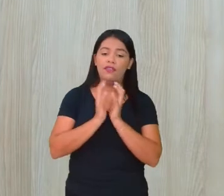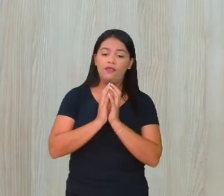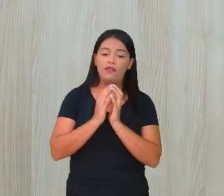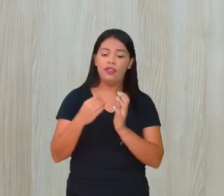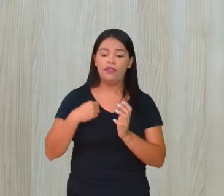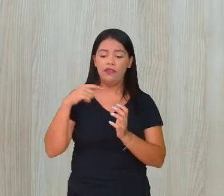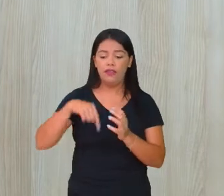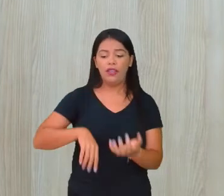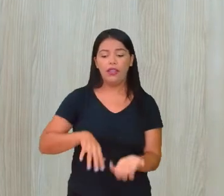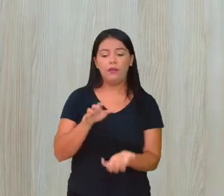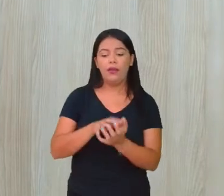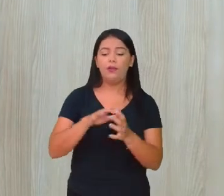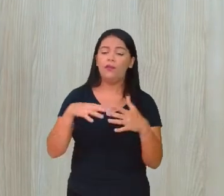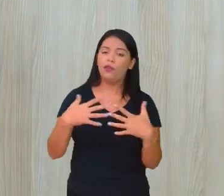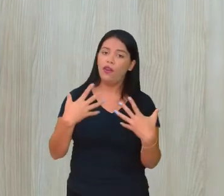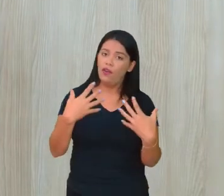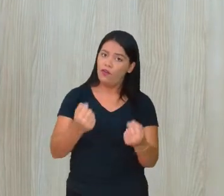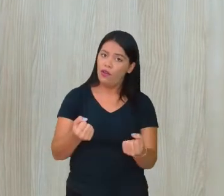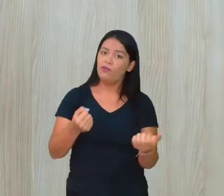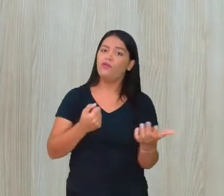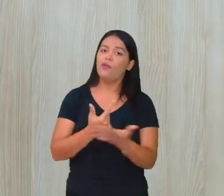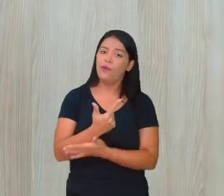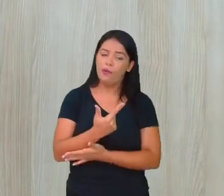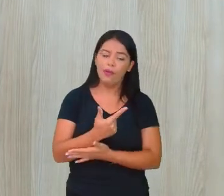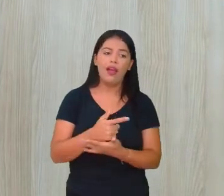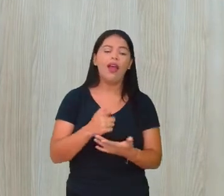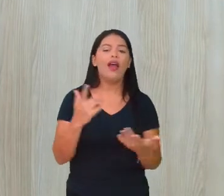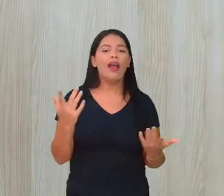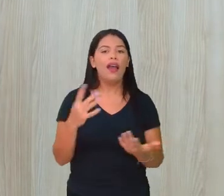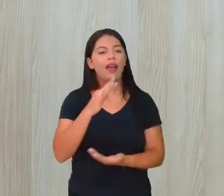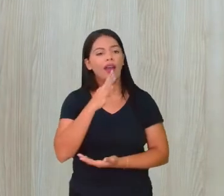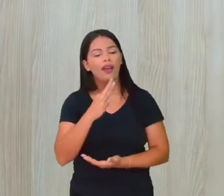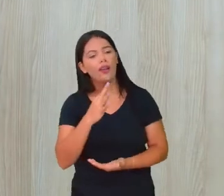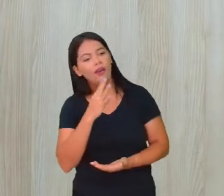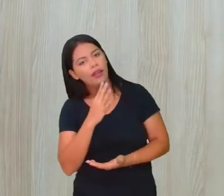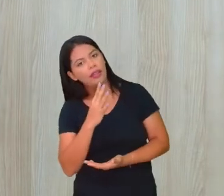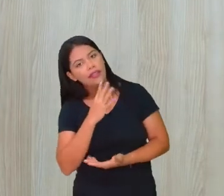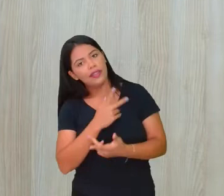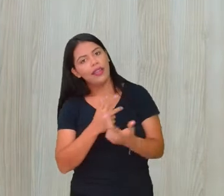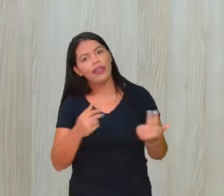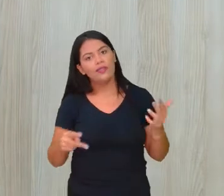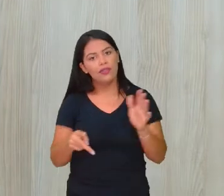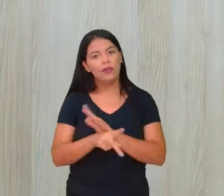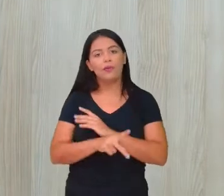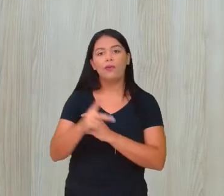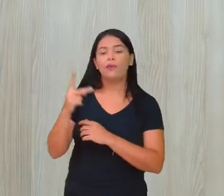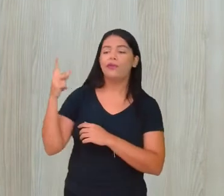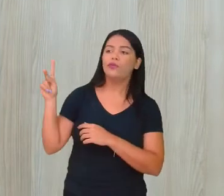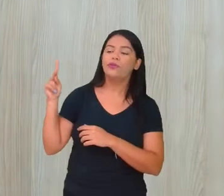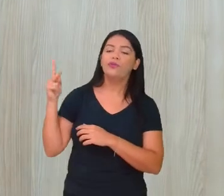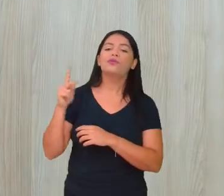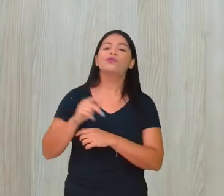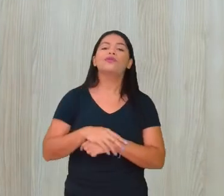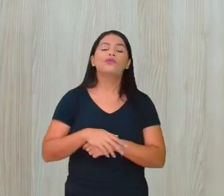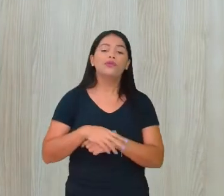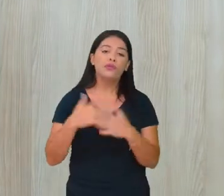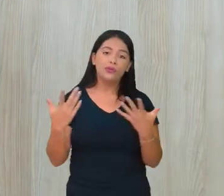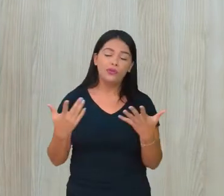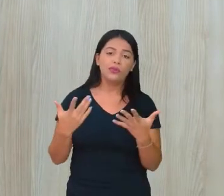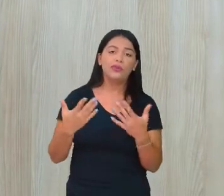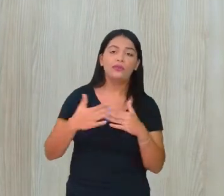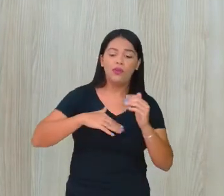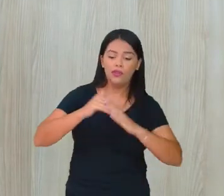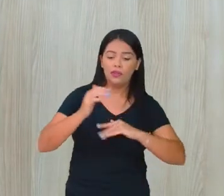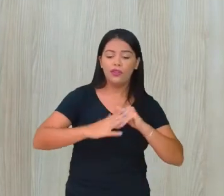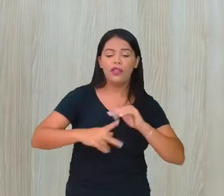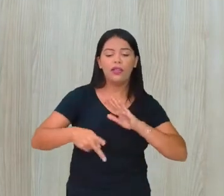vamos consumir os produtos locais, vamos conhecer, né? Isso. Os artistas locais, que eu acho que é importante para a gente